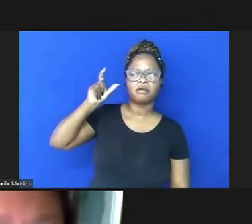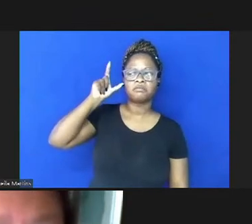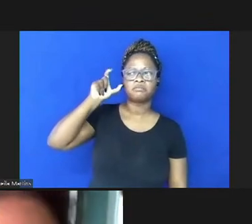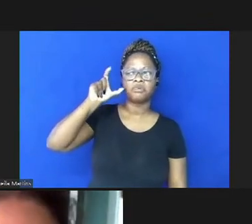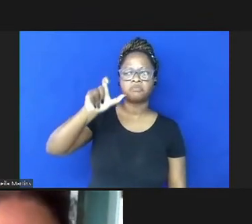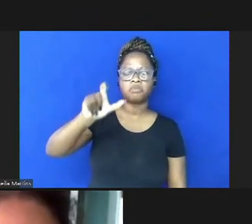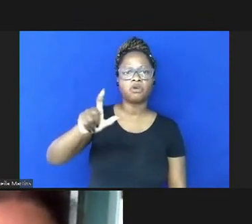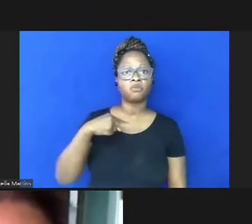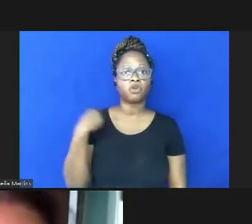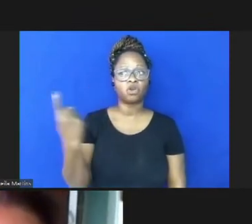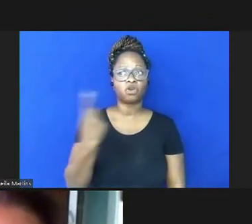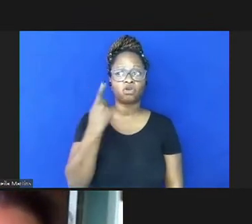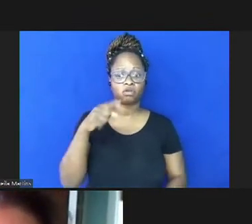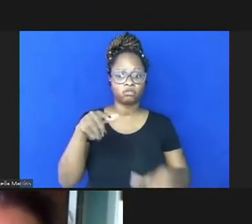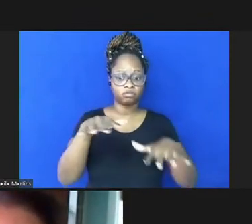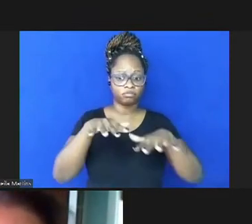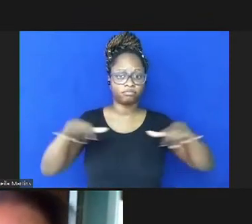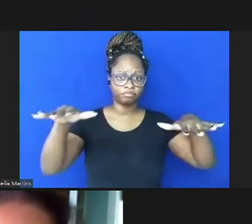nosso público